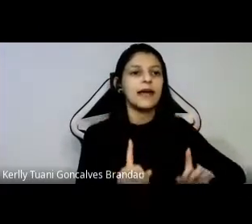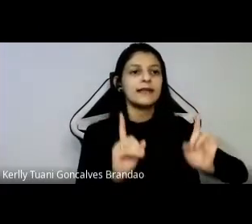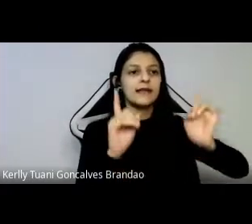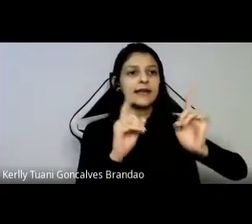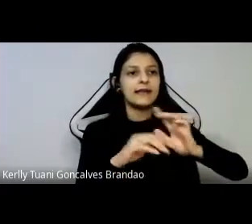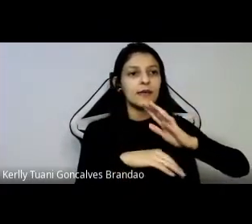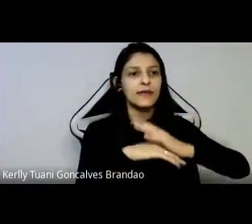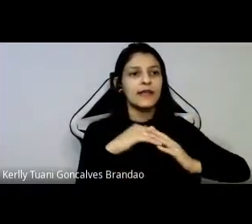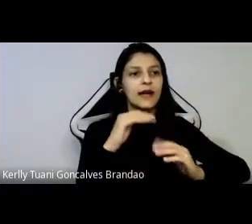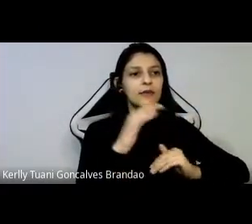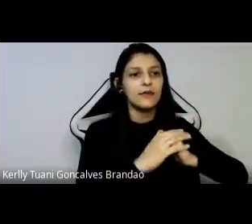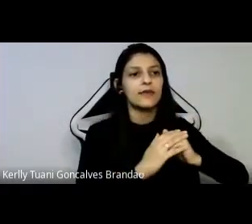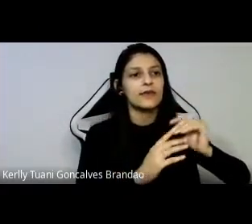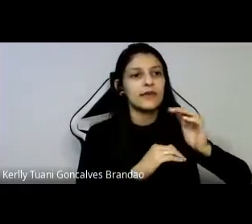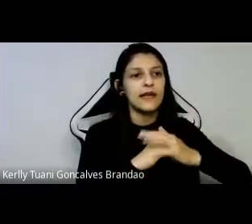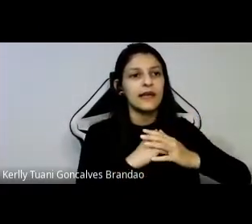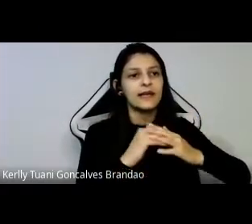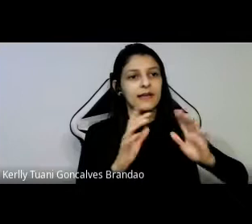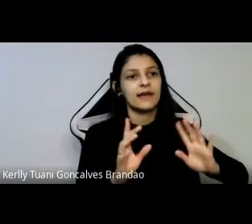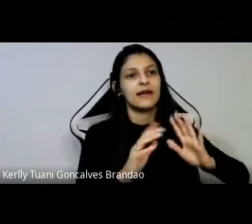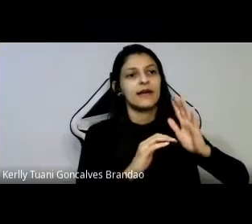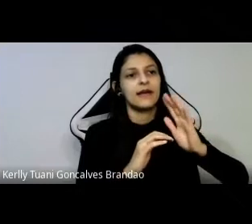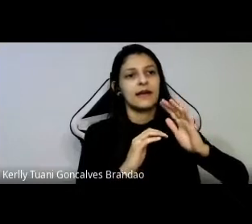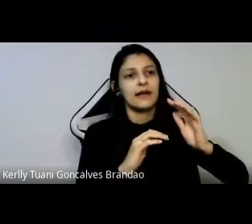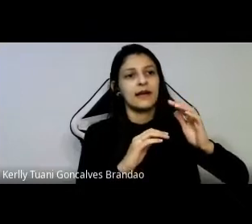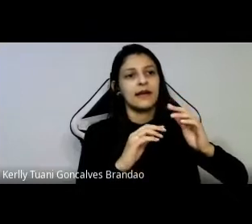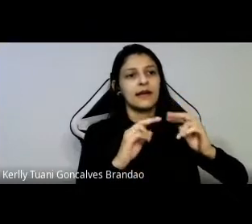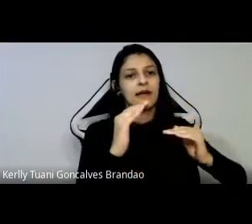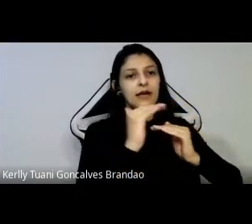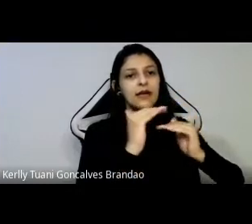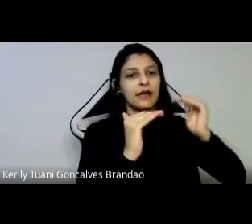Então, esse é o sinal, né,